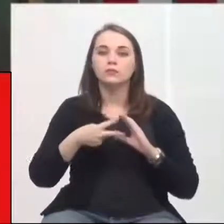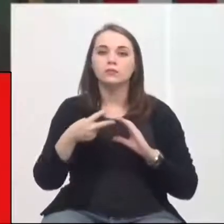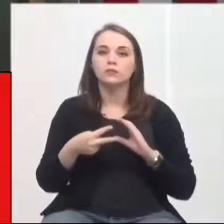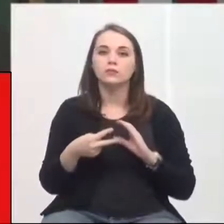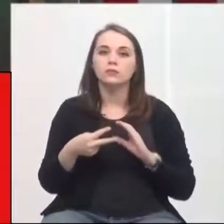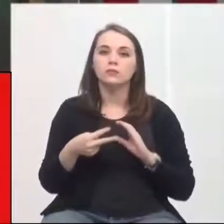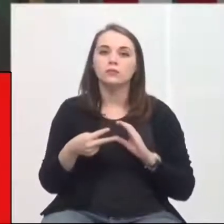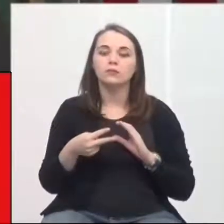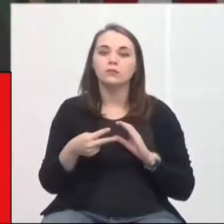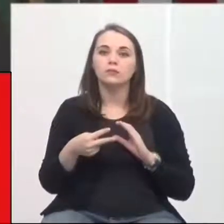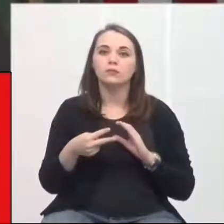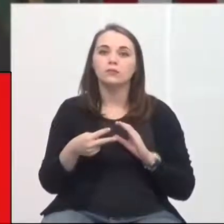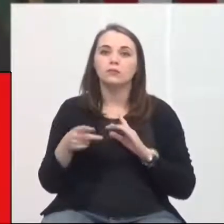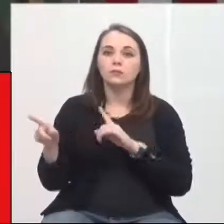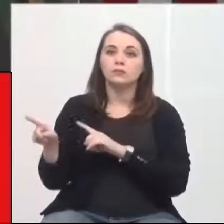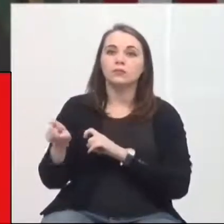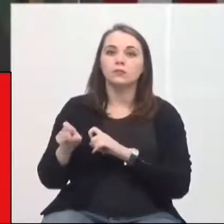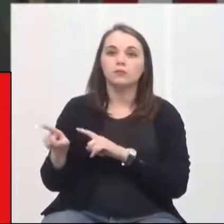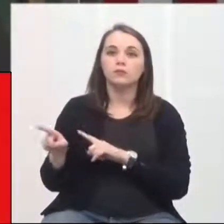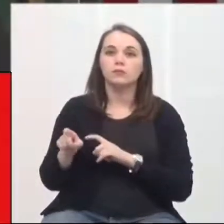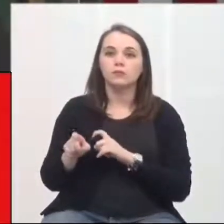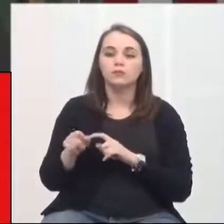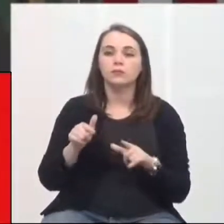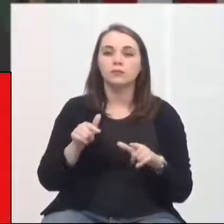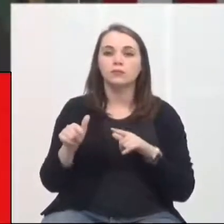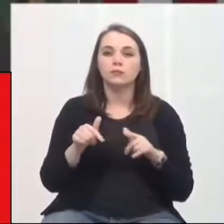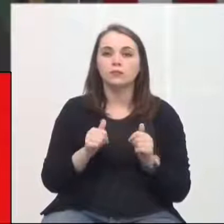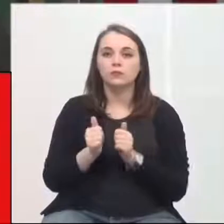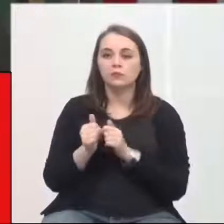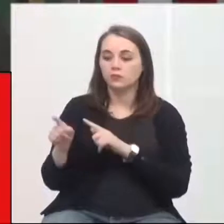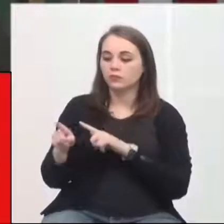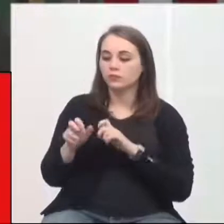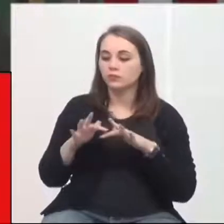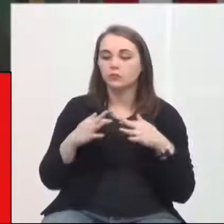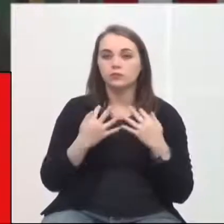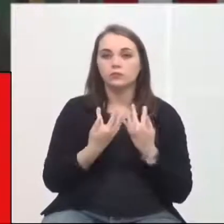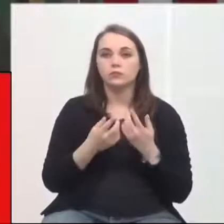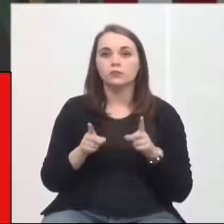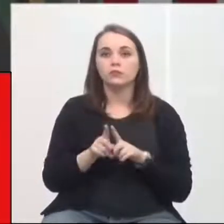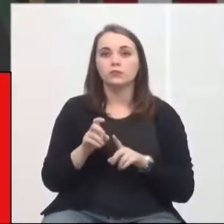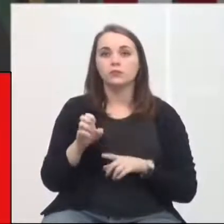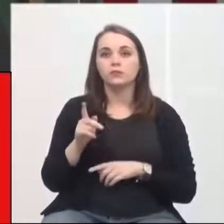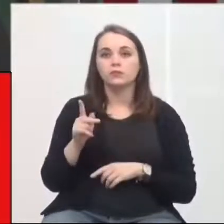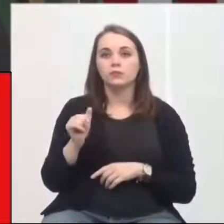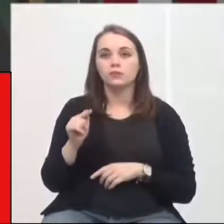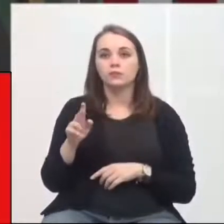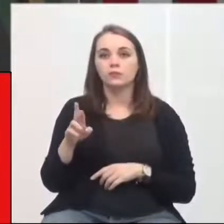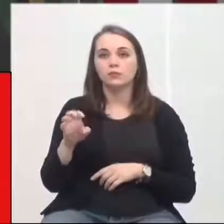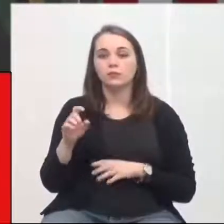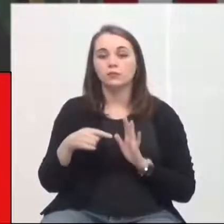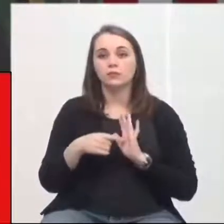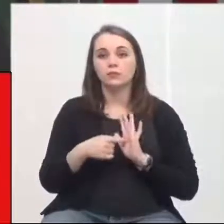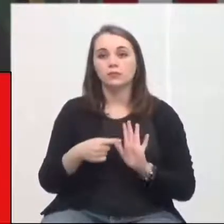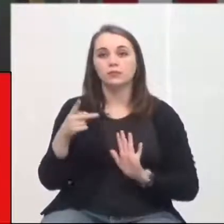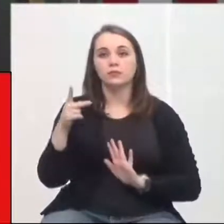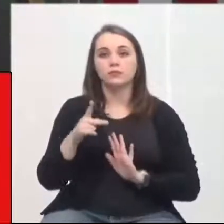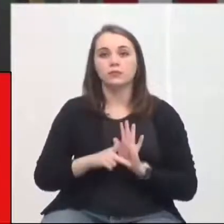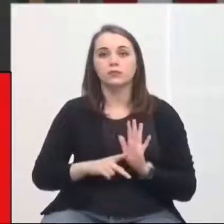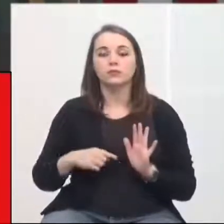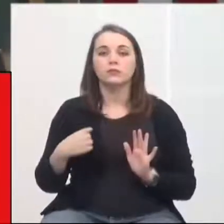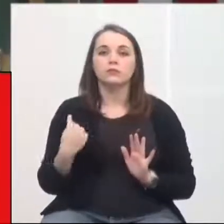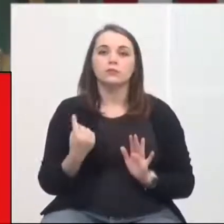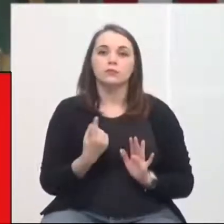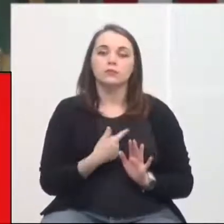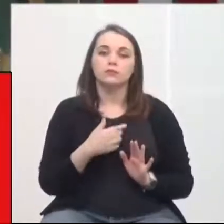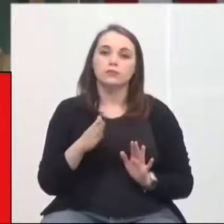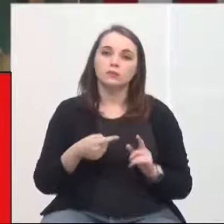plenarinho, agricultores, né, que trabalham com agricultura familiar e também a Epagre, para apresentar um projeto em que a gente, que está